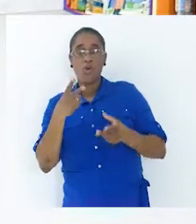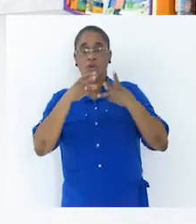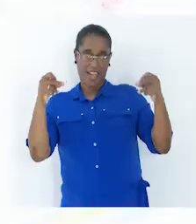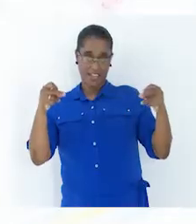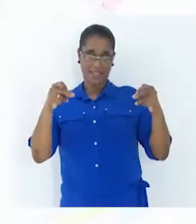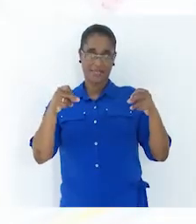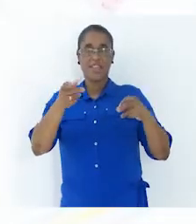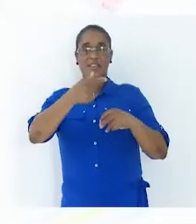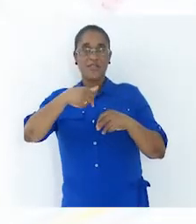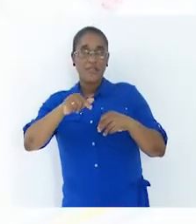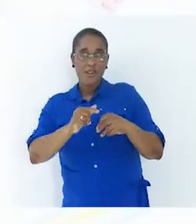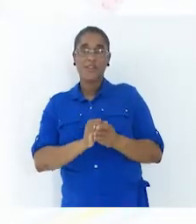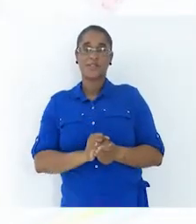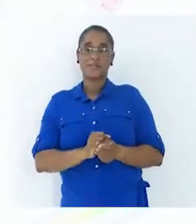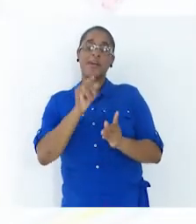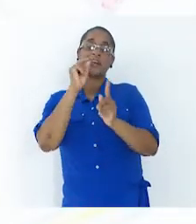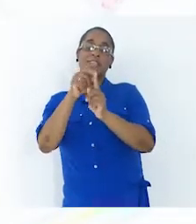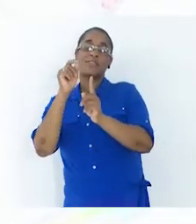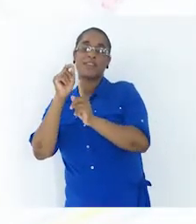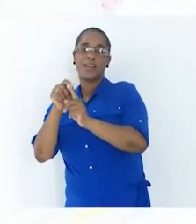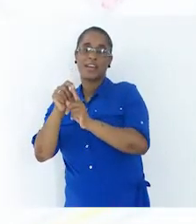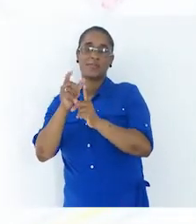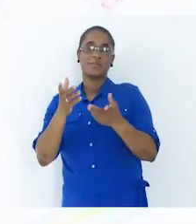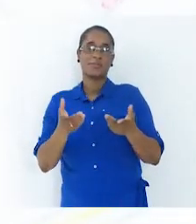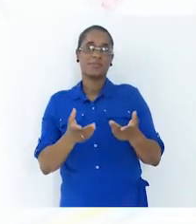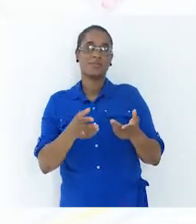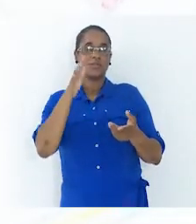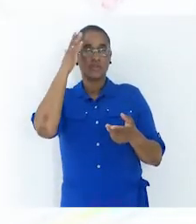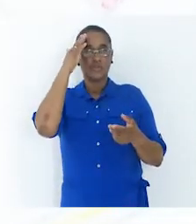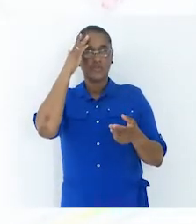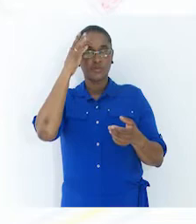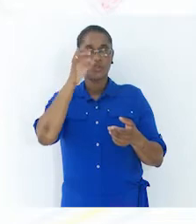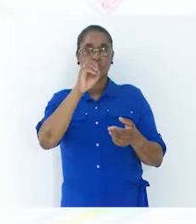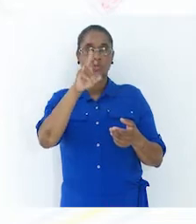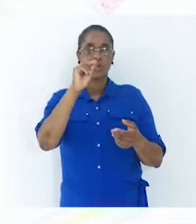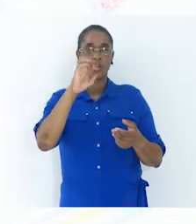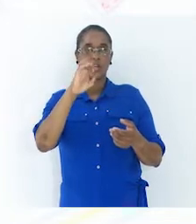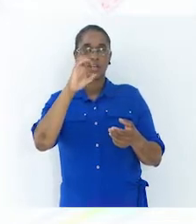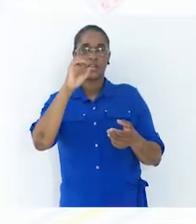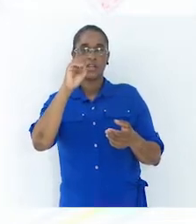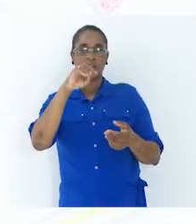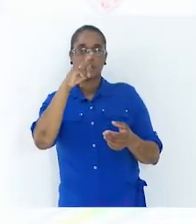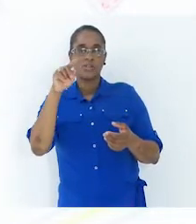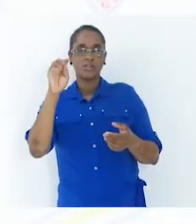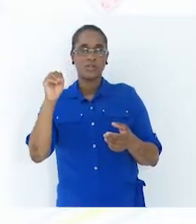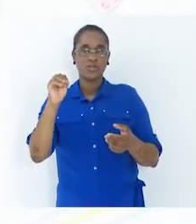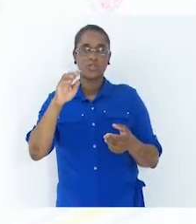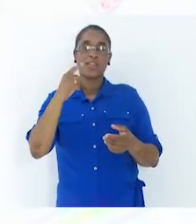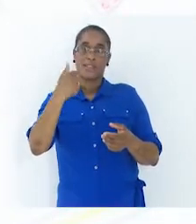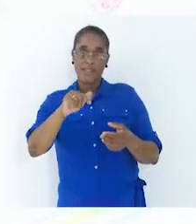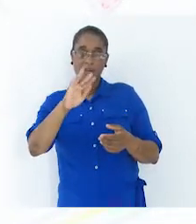composta? Para identificarmos o número de orações, temos que primeiro